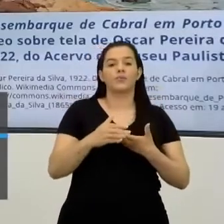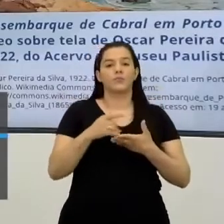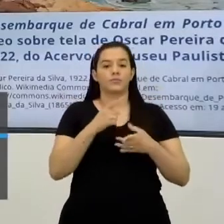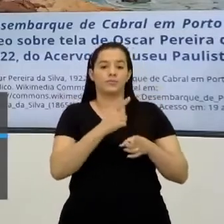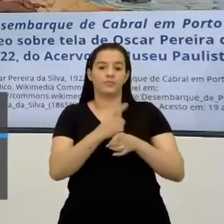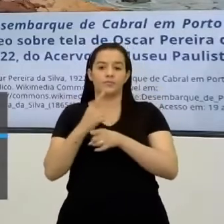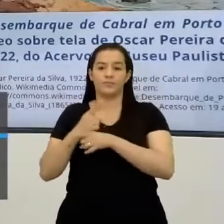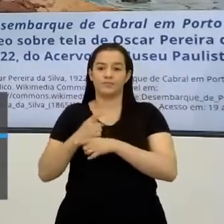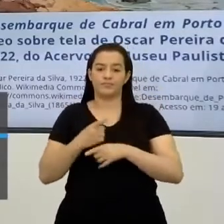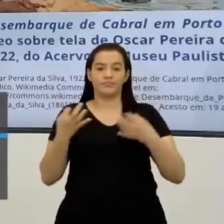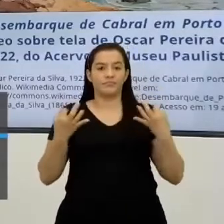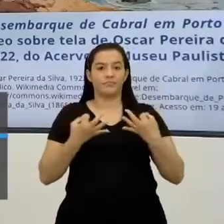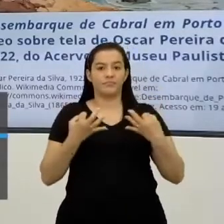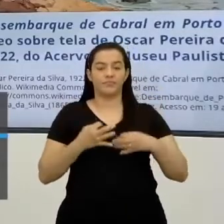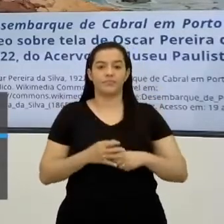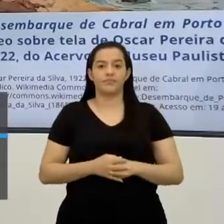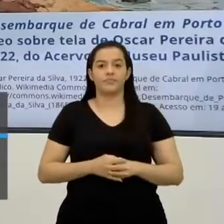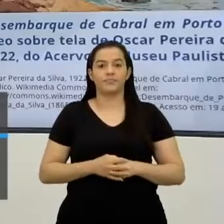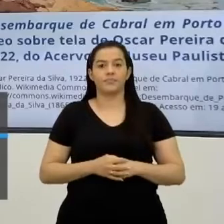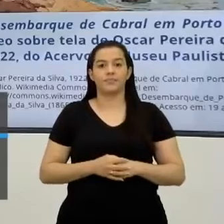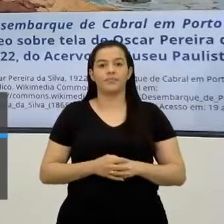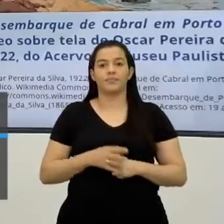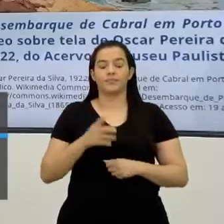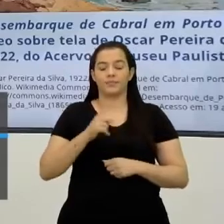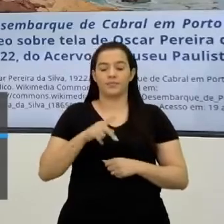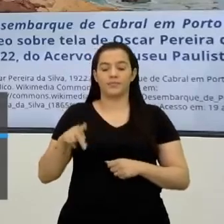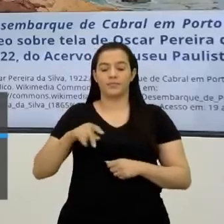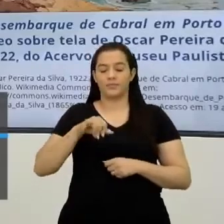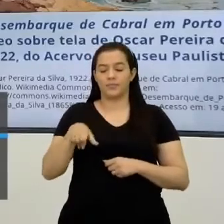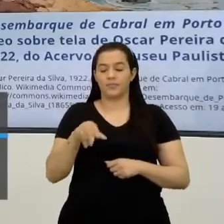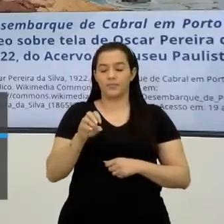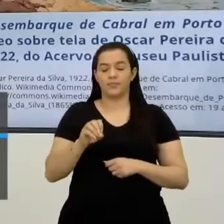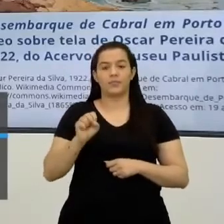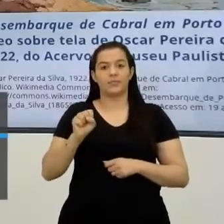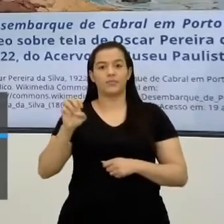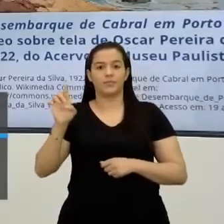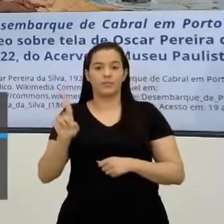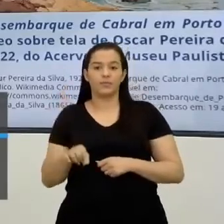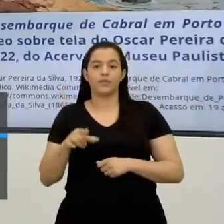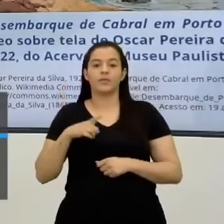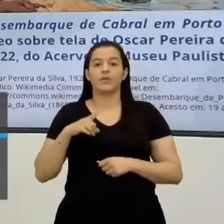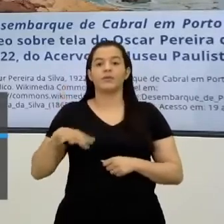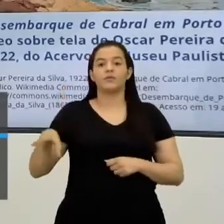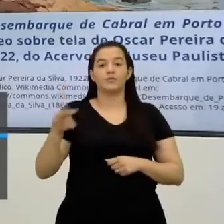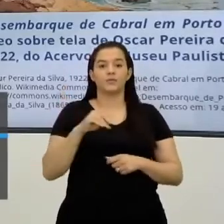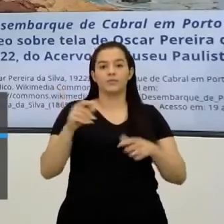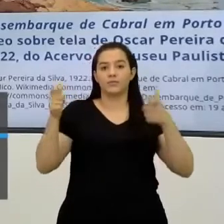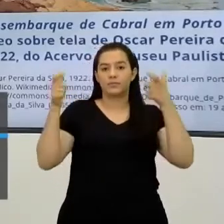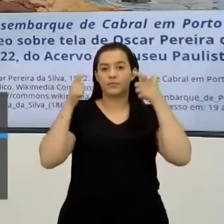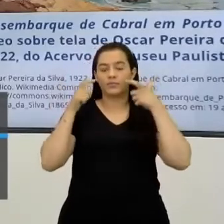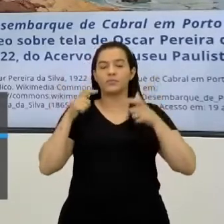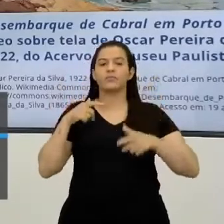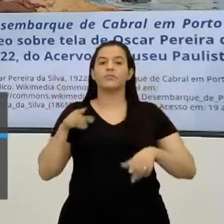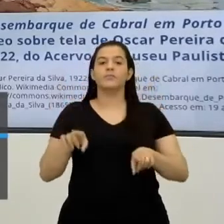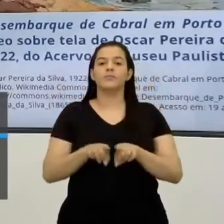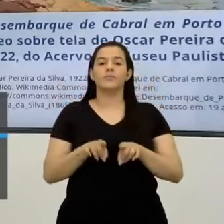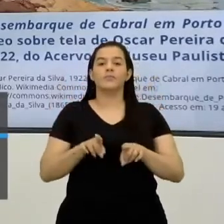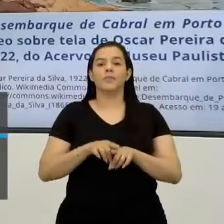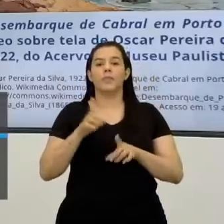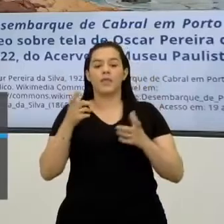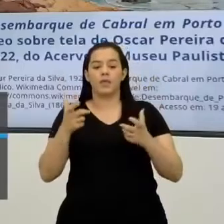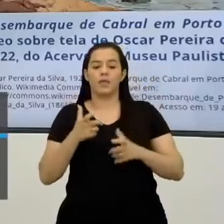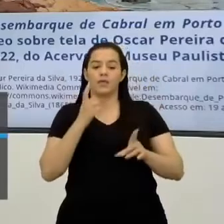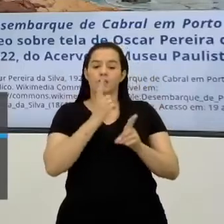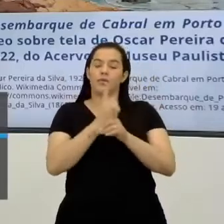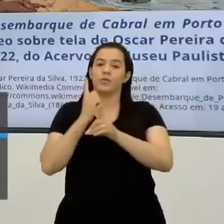mercantilistas. Perfeito. Pro José Luiz, a principal expectativa da coroa portuguesa era encontrar ouro